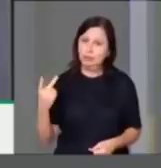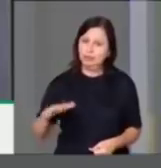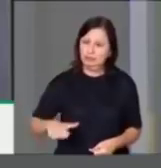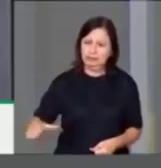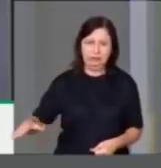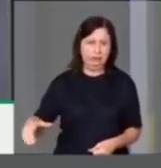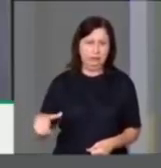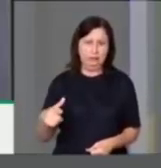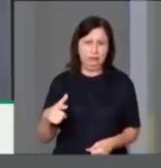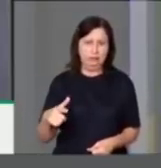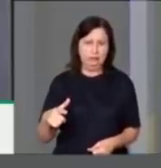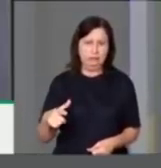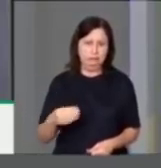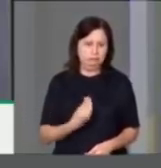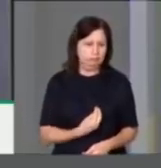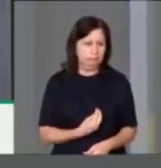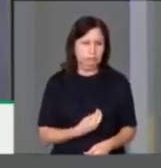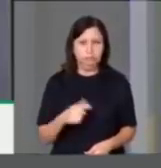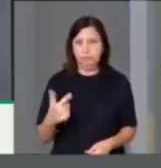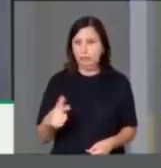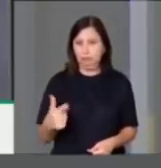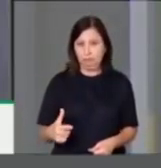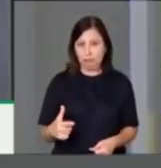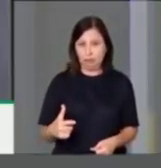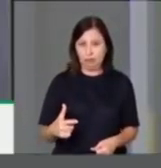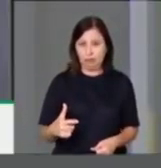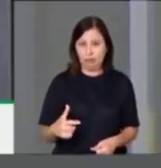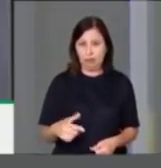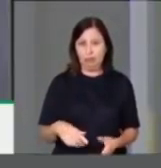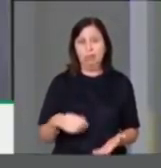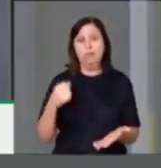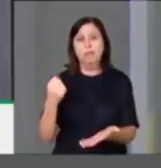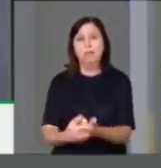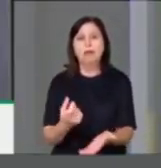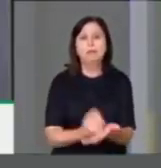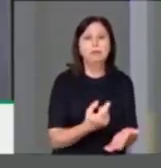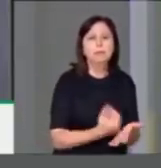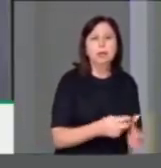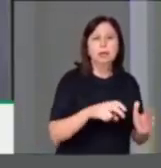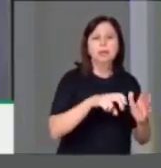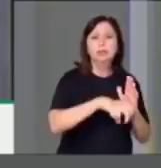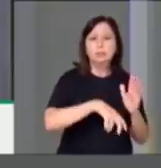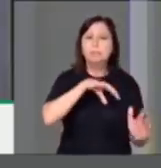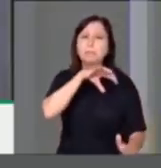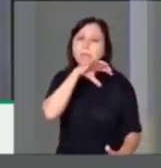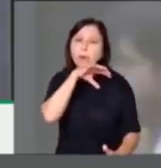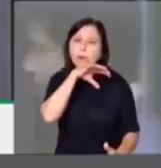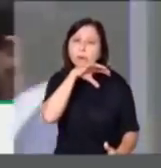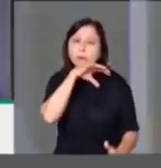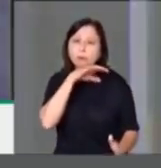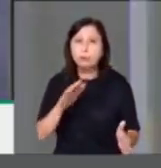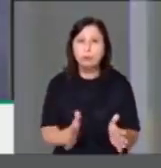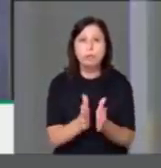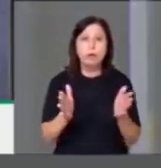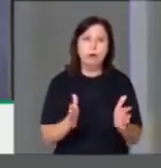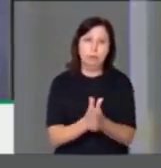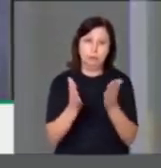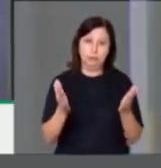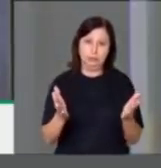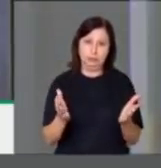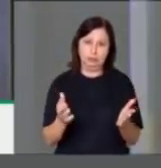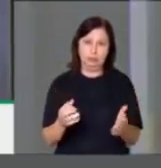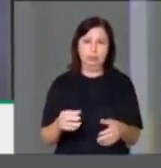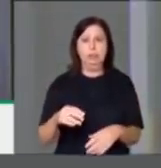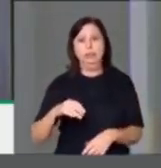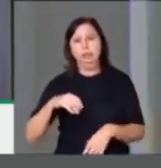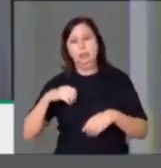aqui, todo mundo sabe que proporcionalmente quem mais paga imposto no Brasil é o mais pobre, porque os nossos impostos são concentrados no consumo, não são nem no patrimônio e nem na